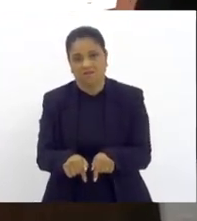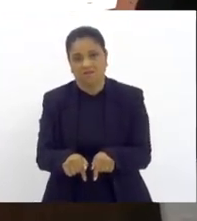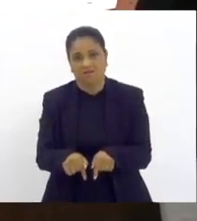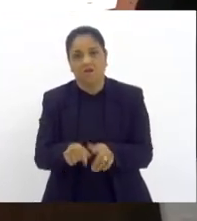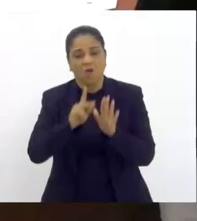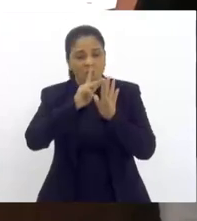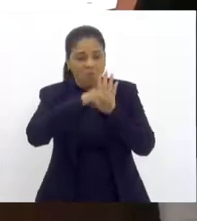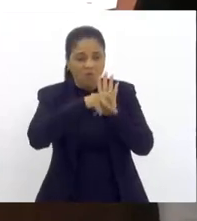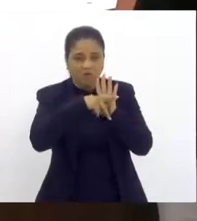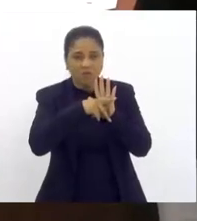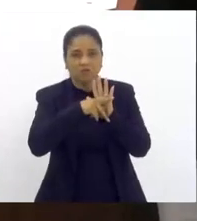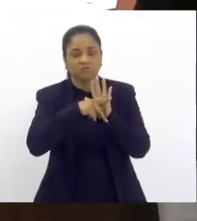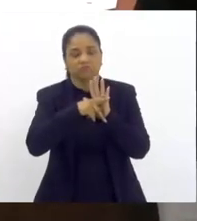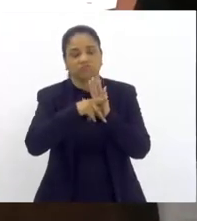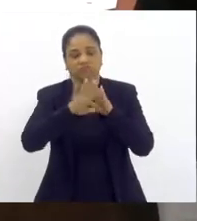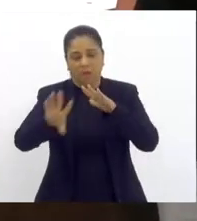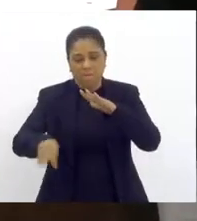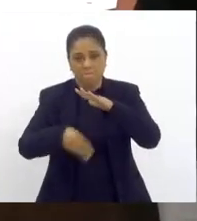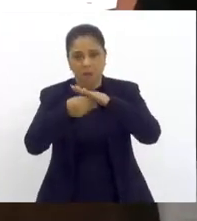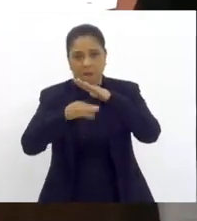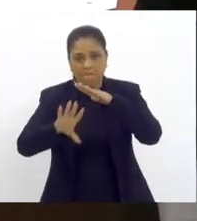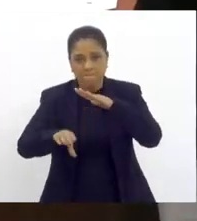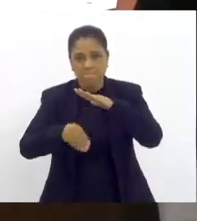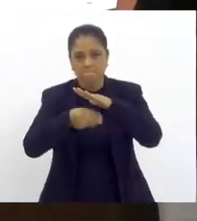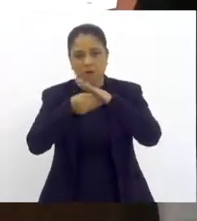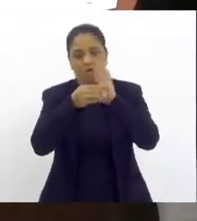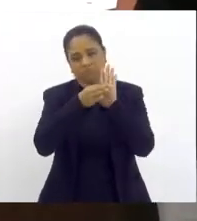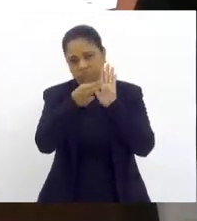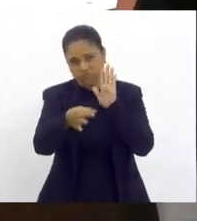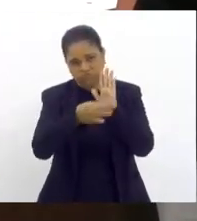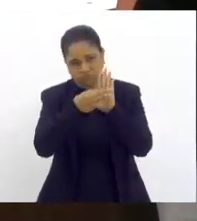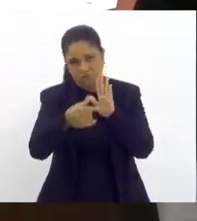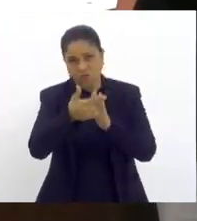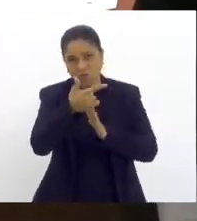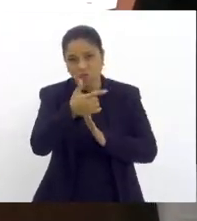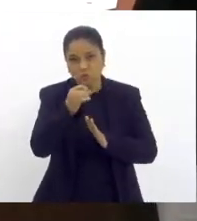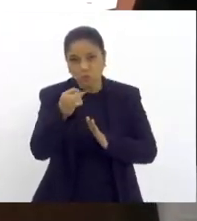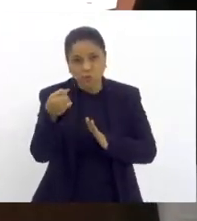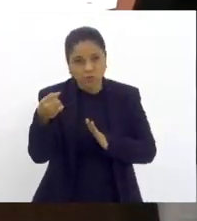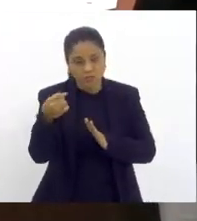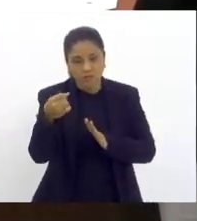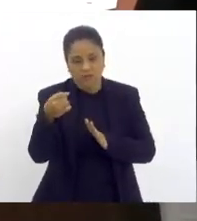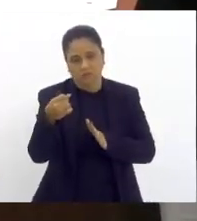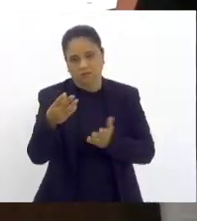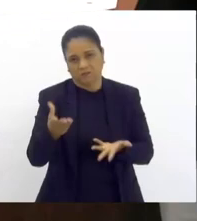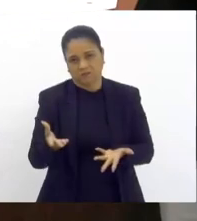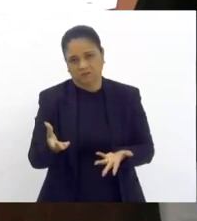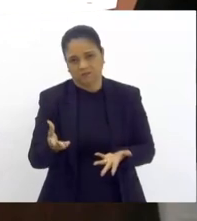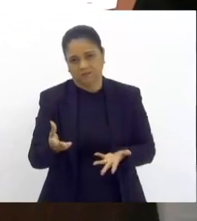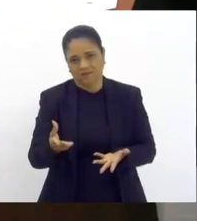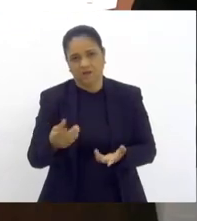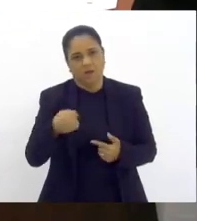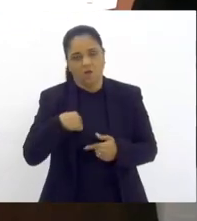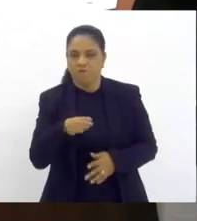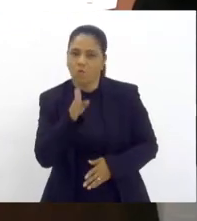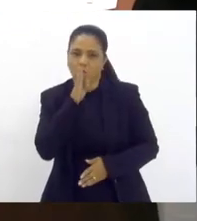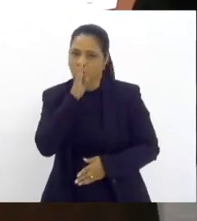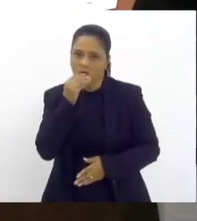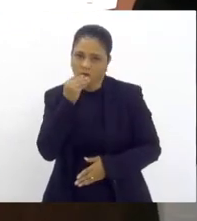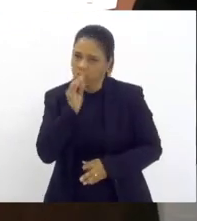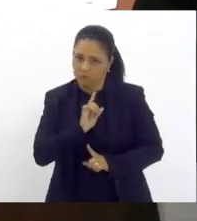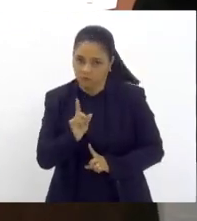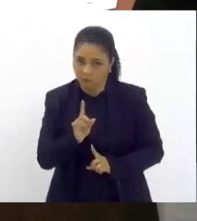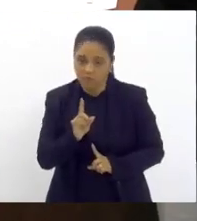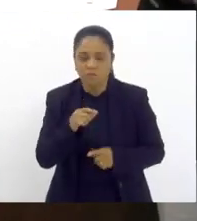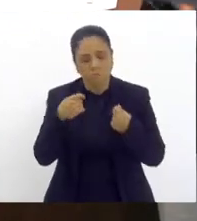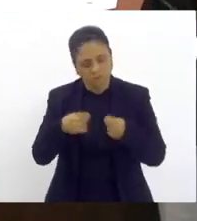recebeu mais de 200 emendas, tenho certeza que não vai ser aprovado, e a gente também não vai deixar calado, até porque nós defendemos o nosso ponto de vista, e como